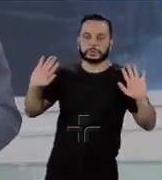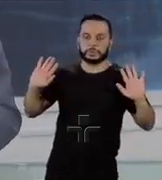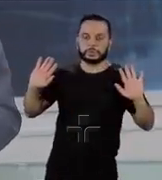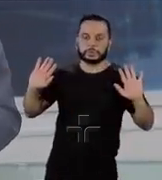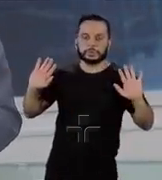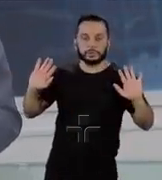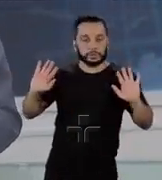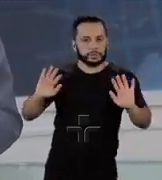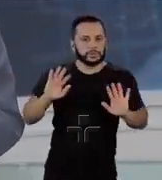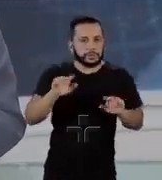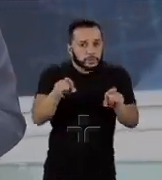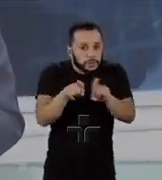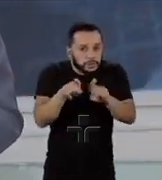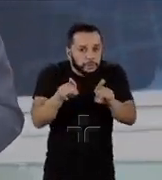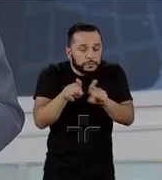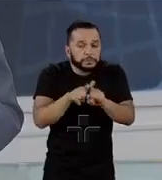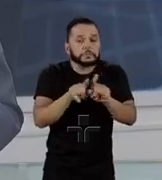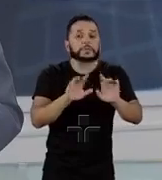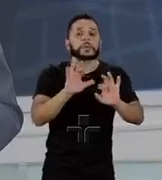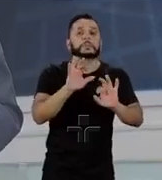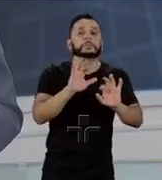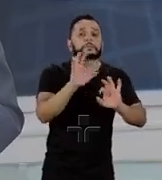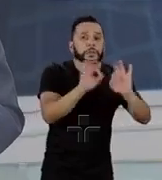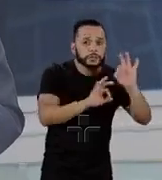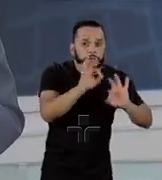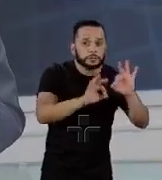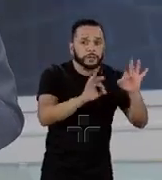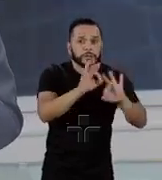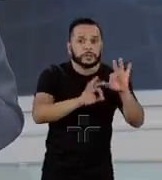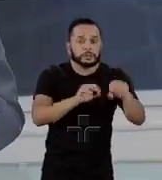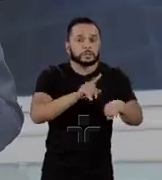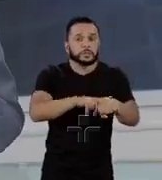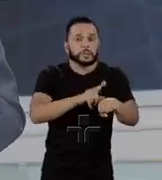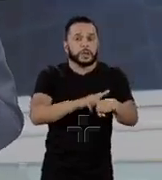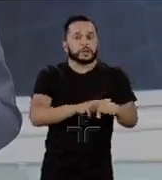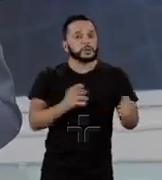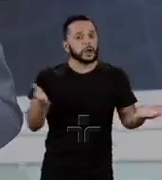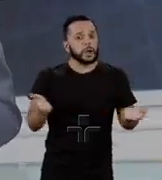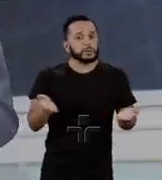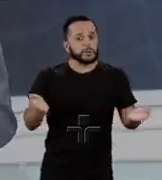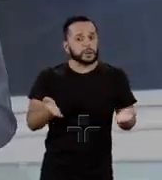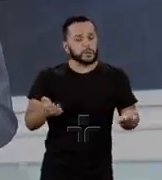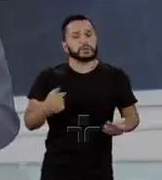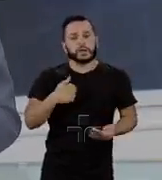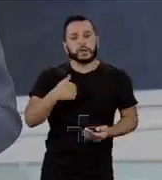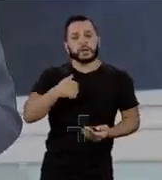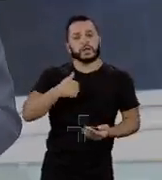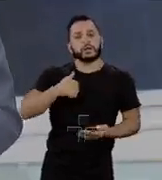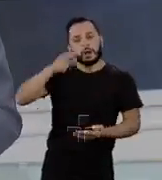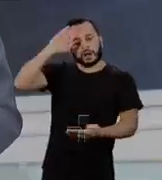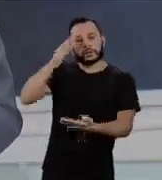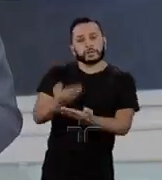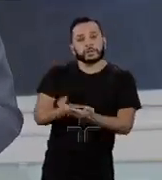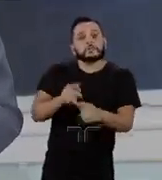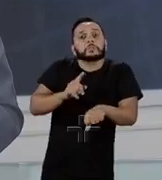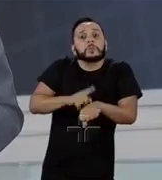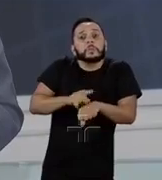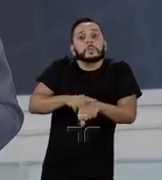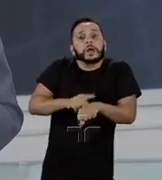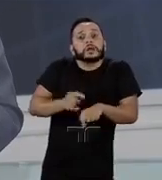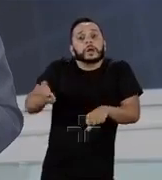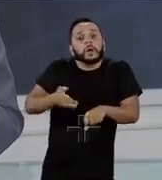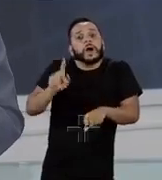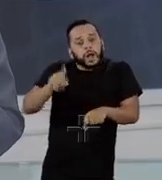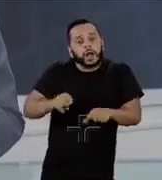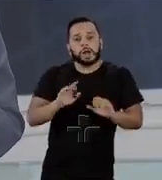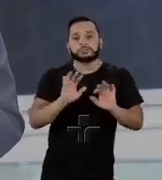ao planejamento, ao momento atual, quero crer da mesma forma que nós estejamos ainda no momento do planejar. É evidente